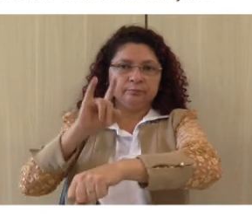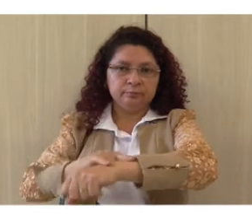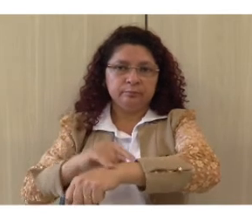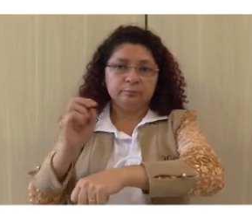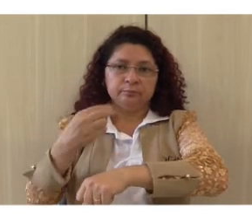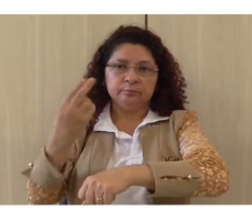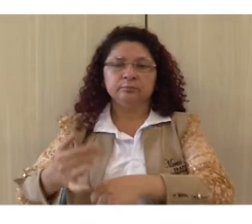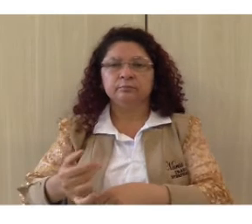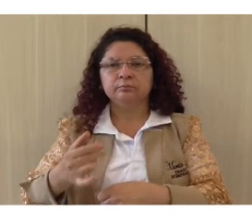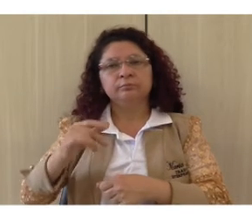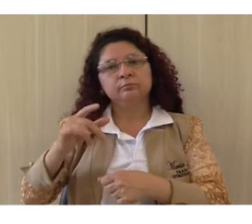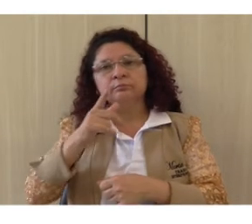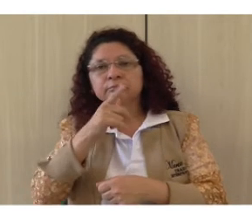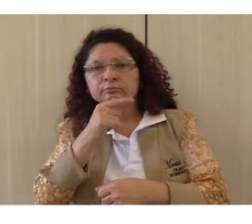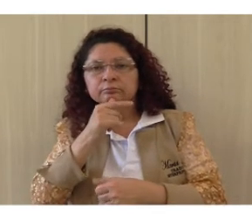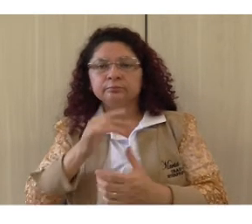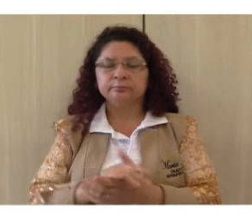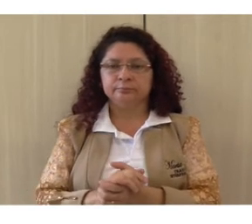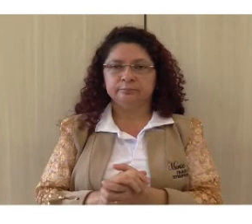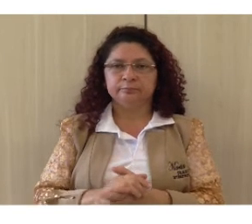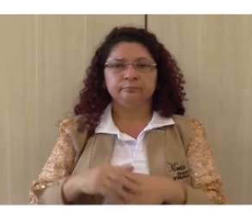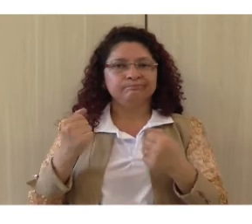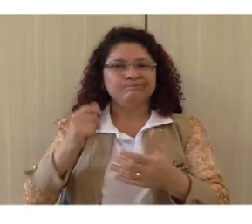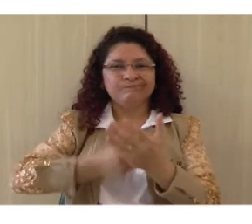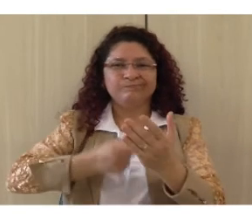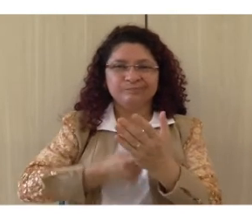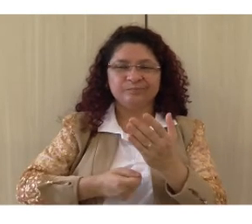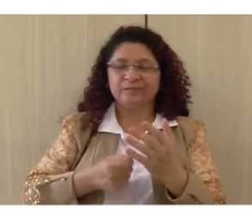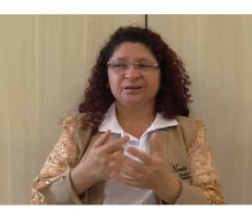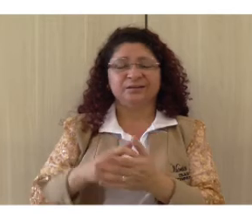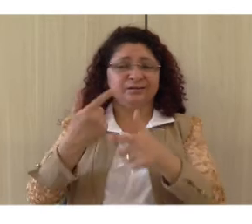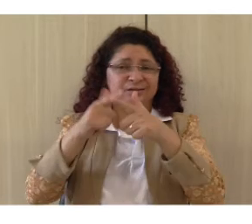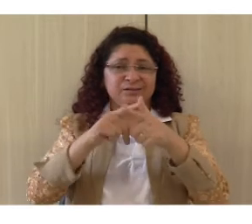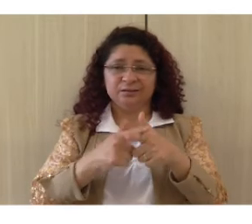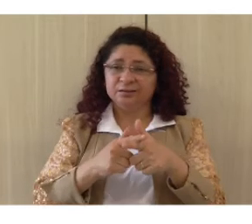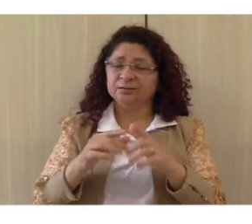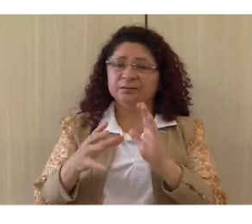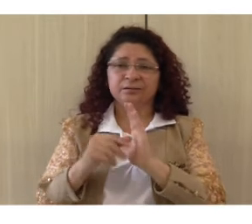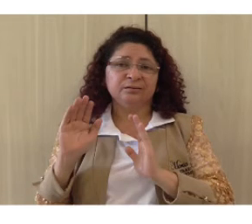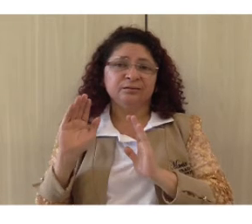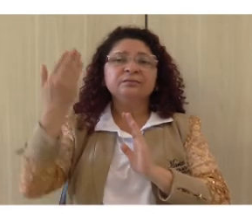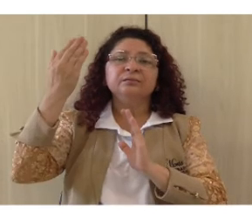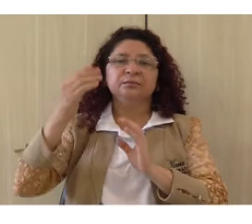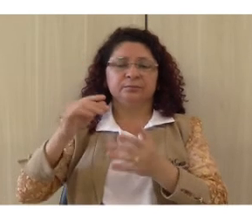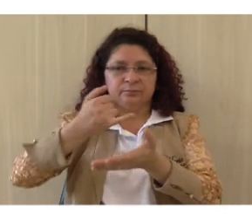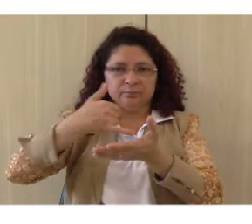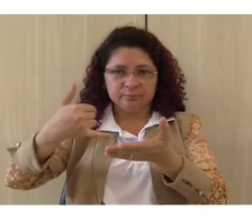bebedouro. D. Tentar utilizar meios ilícitos e irregulares para